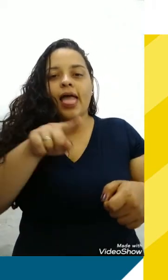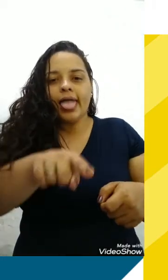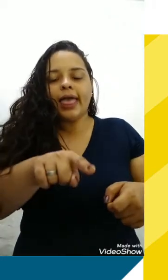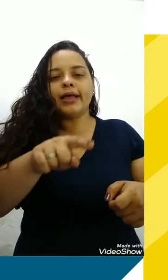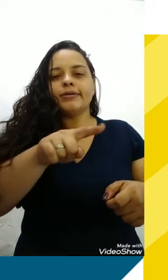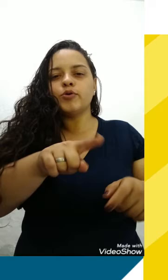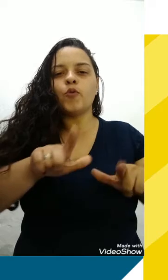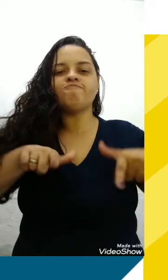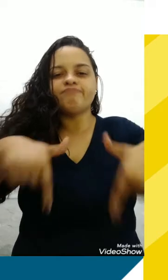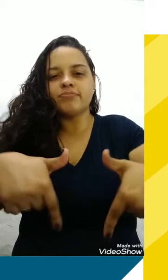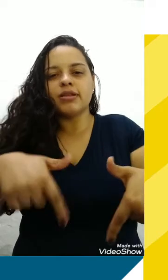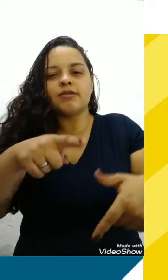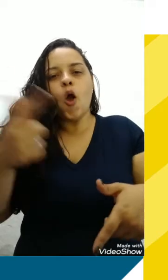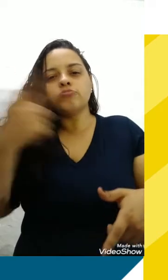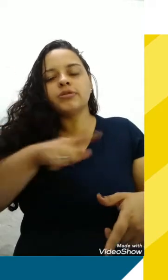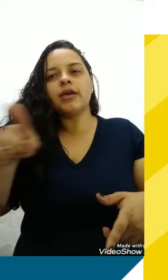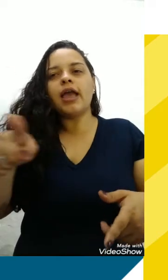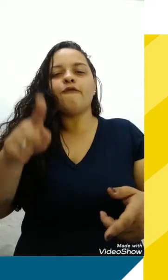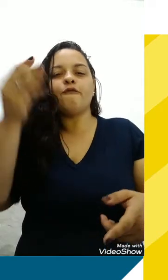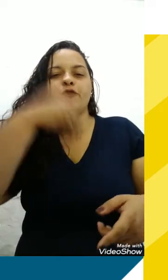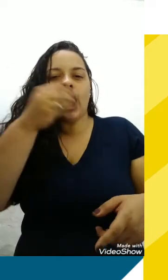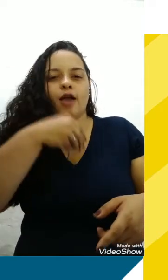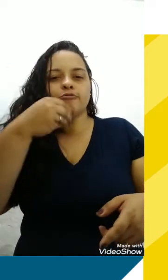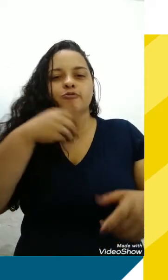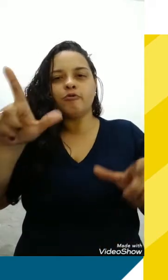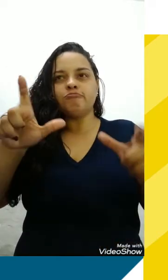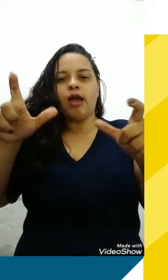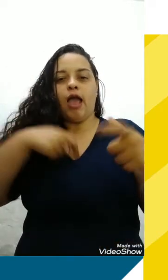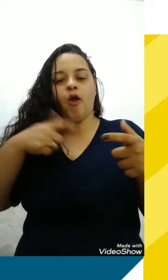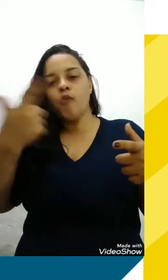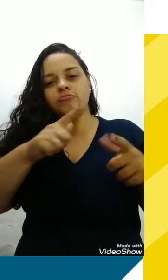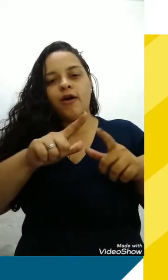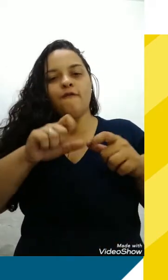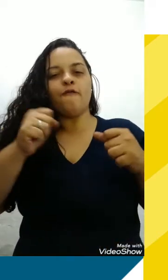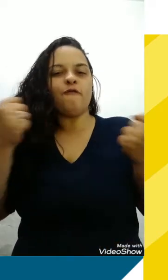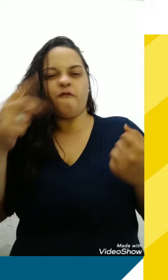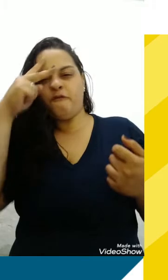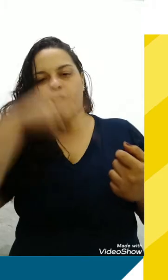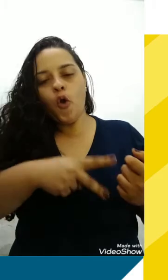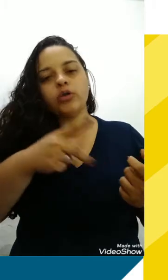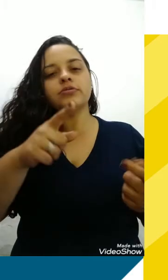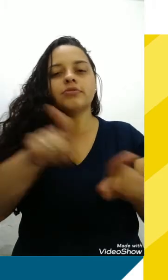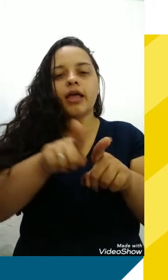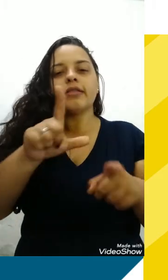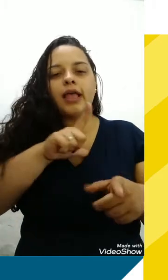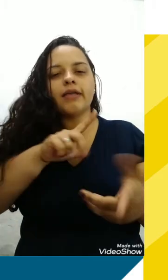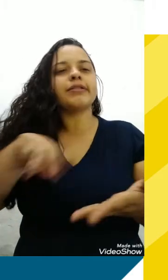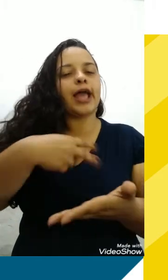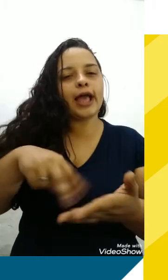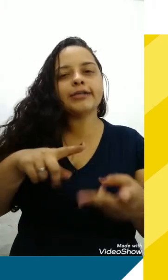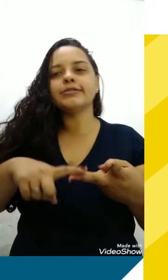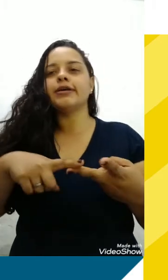regime de escravidão. Por isso, a manutenção e reinvenção das práticas religiosas, dos cantos, ritos e danças são